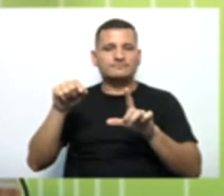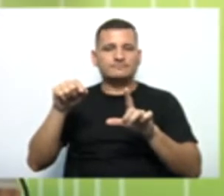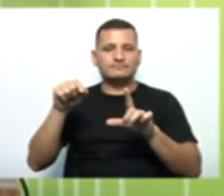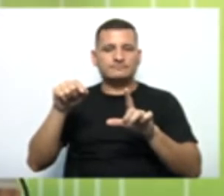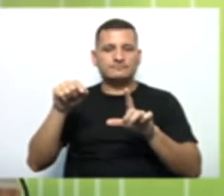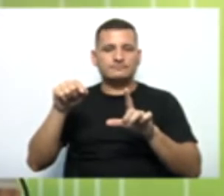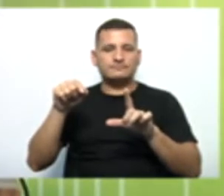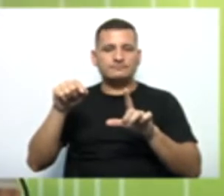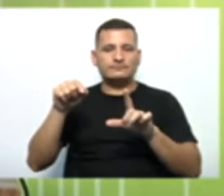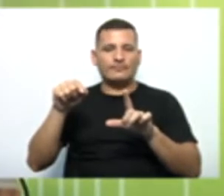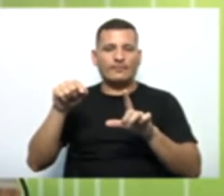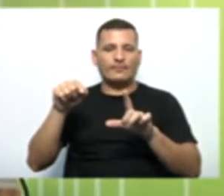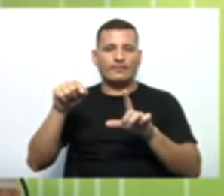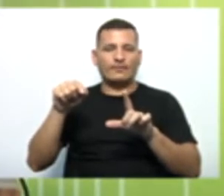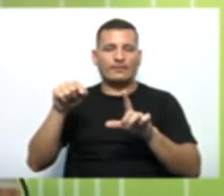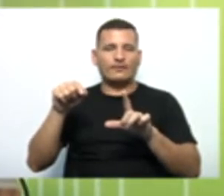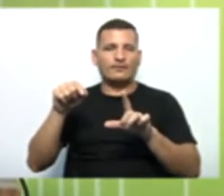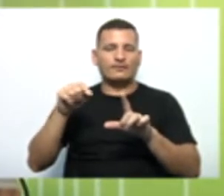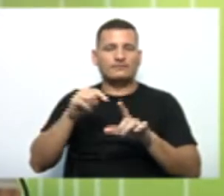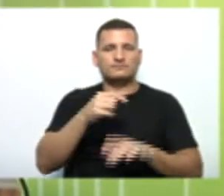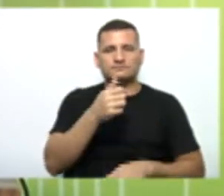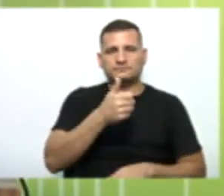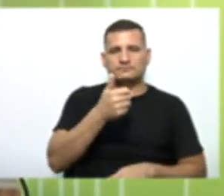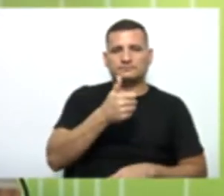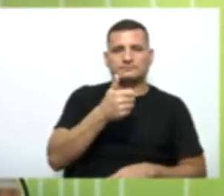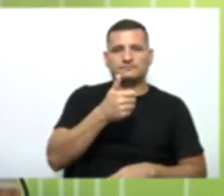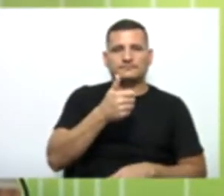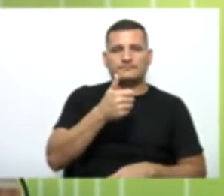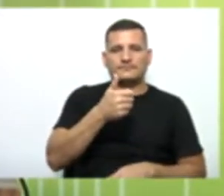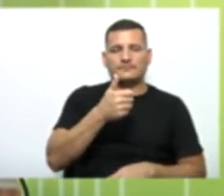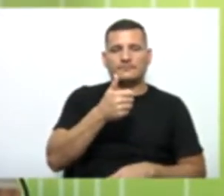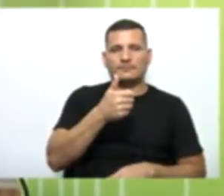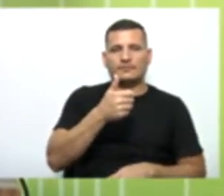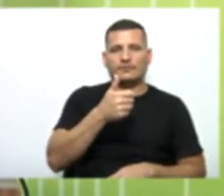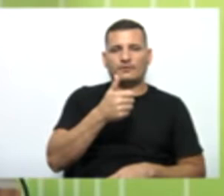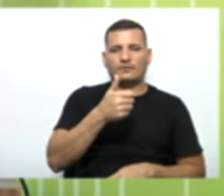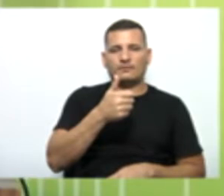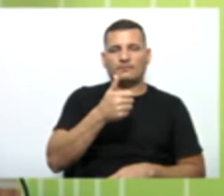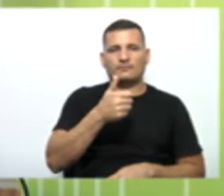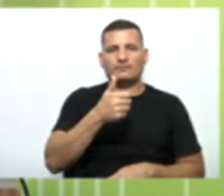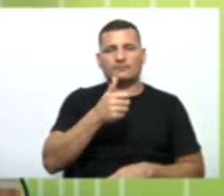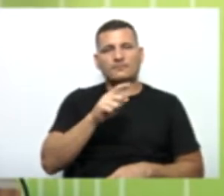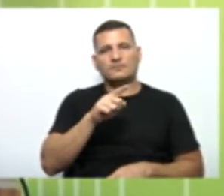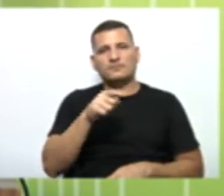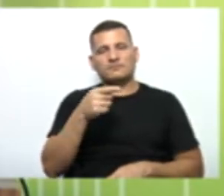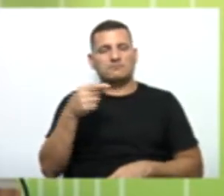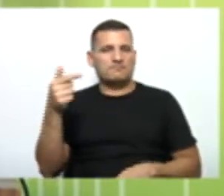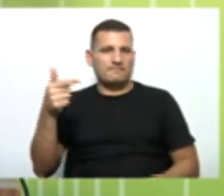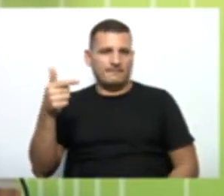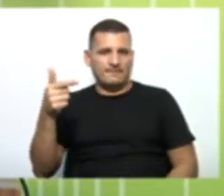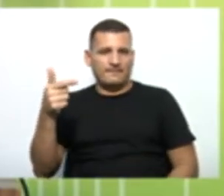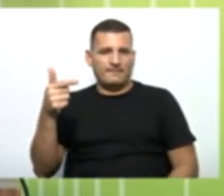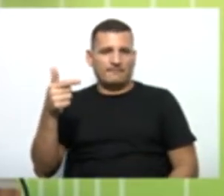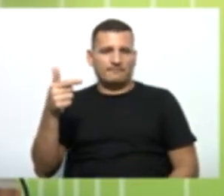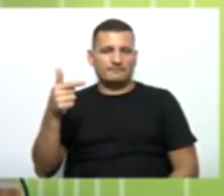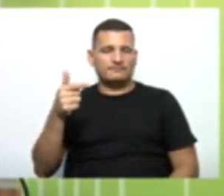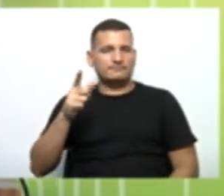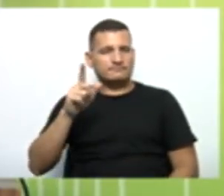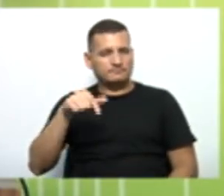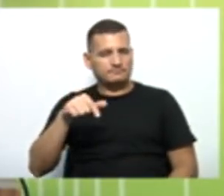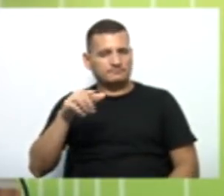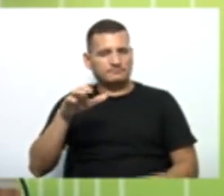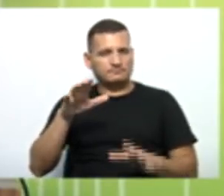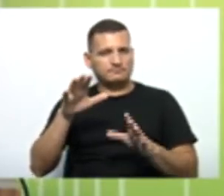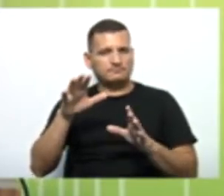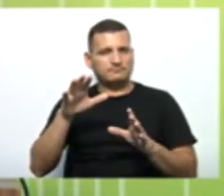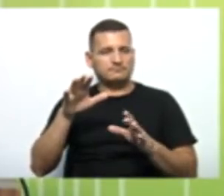se não passar por essa primeira etapa? O que vocês acham? Seria uma inclusão